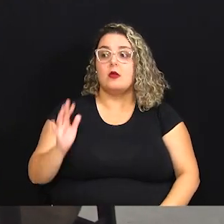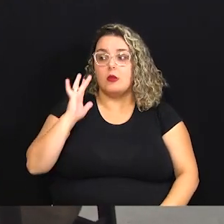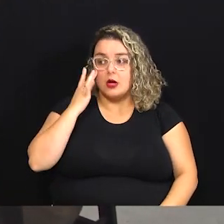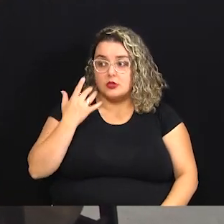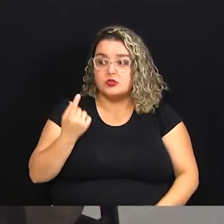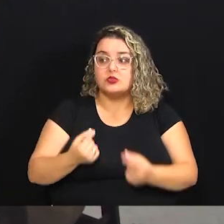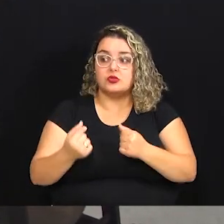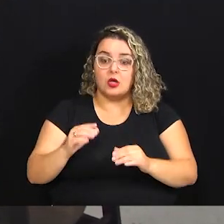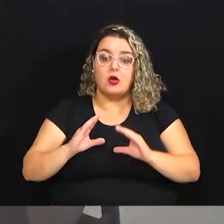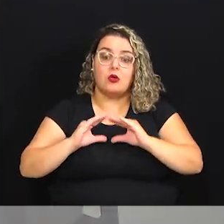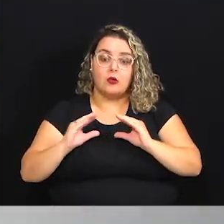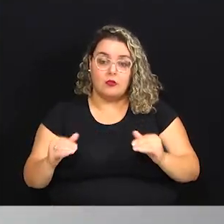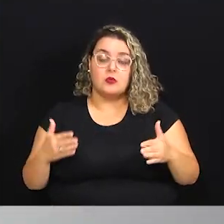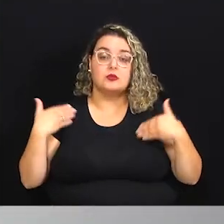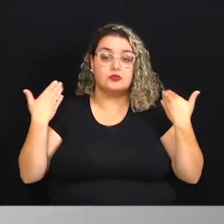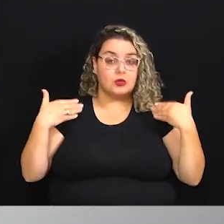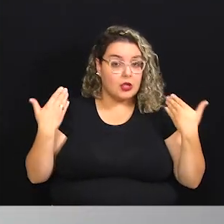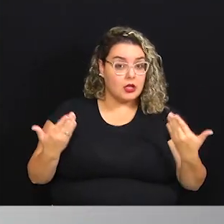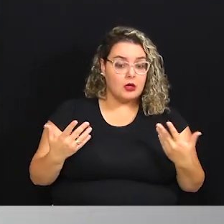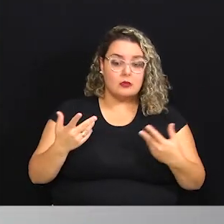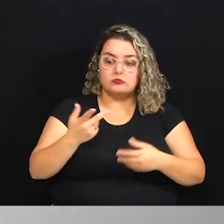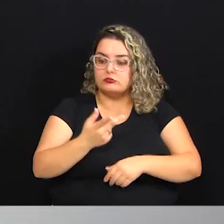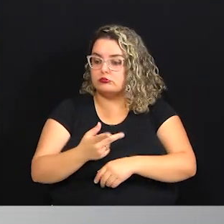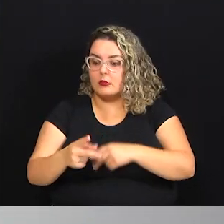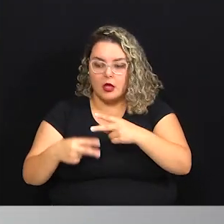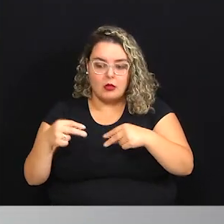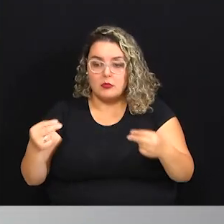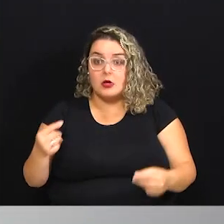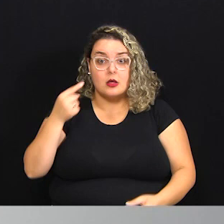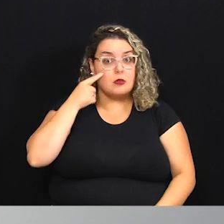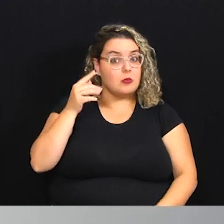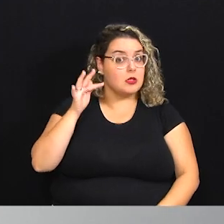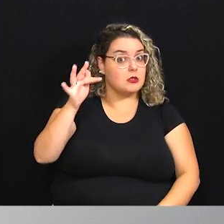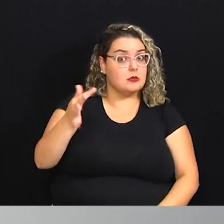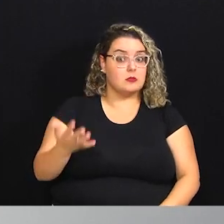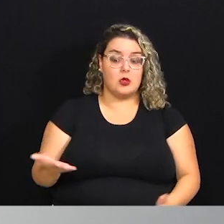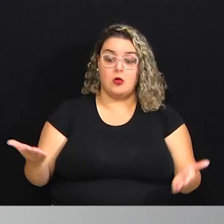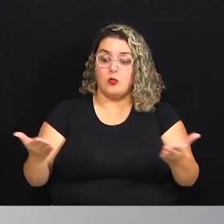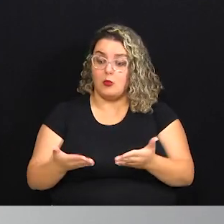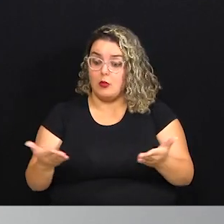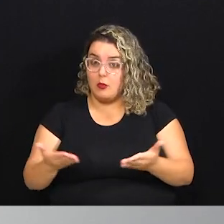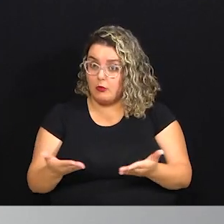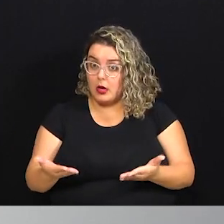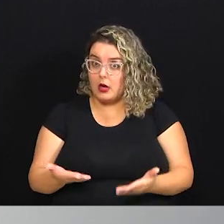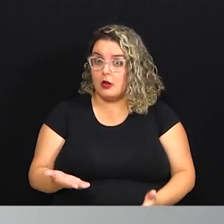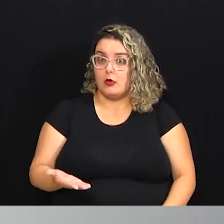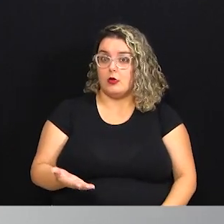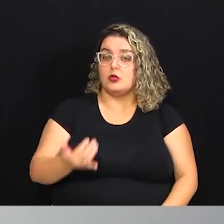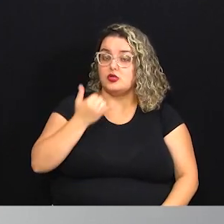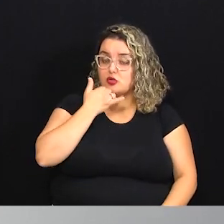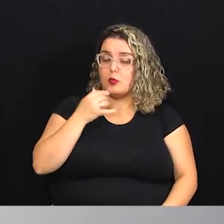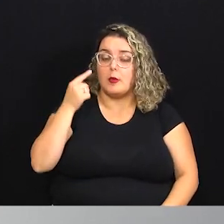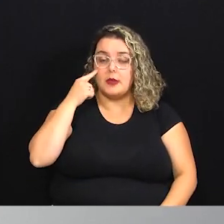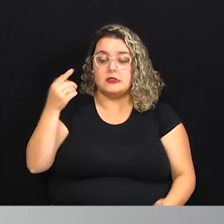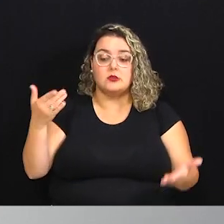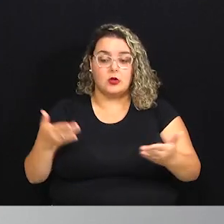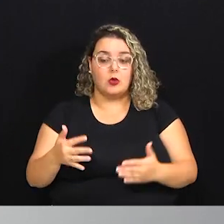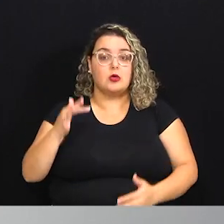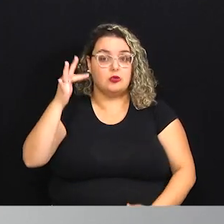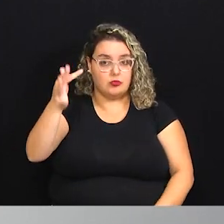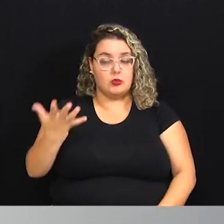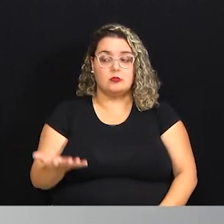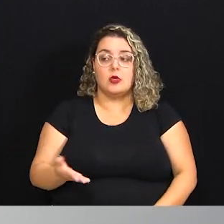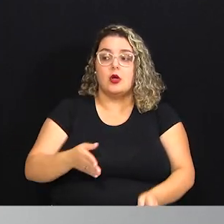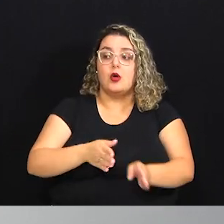nos trazer alegria. E a alegria é presente pensando também no futuro. Eu recomendaria